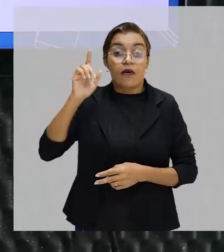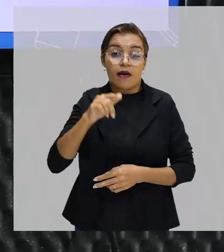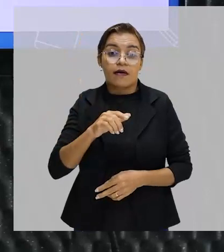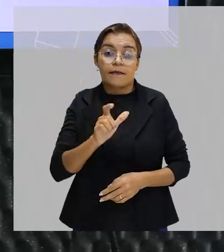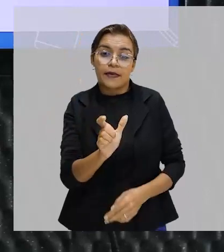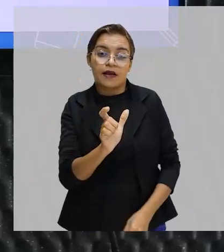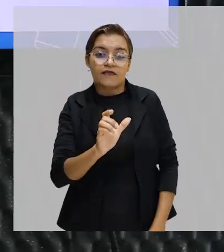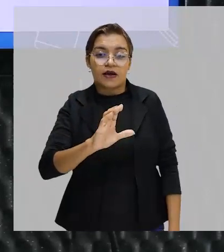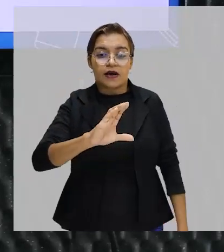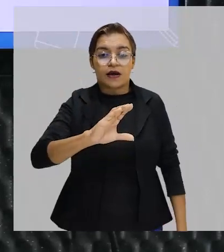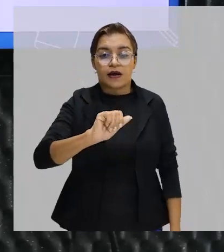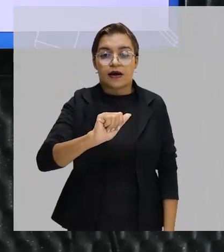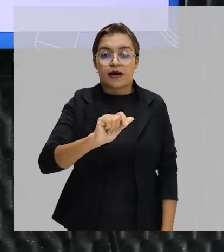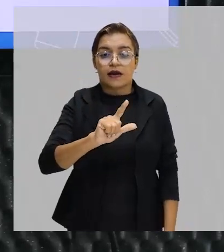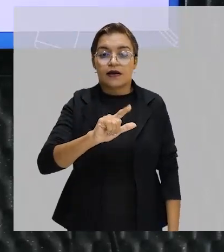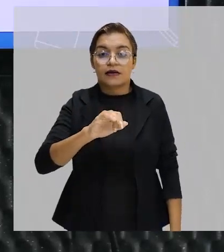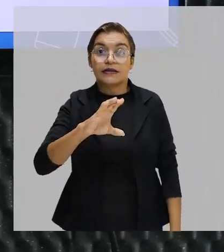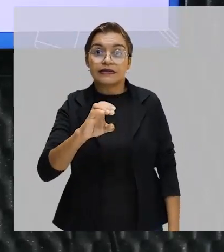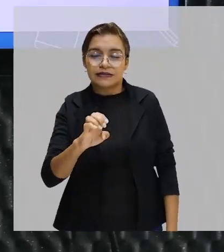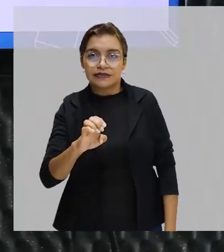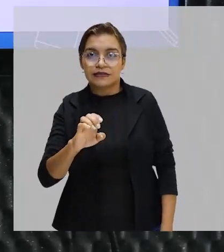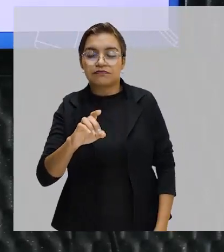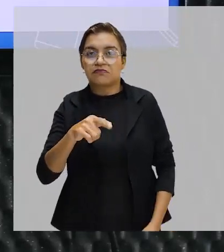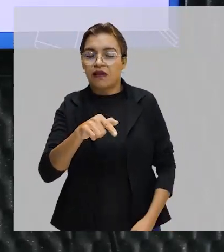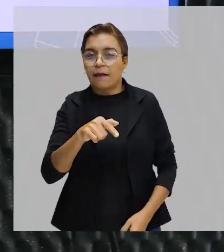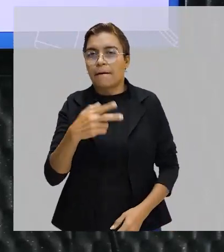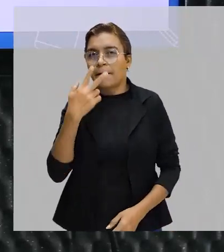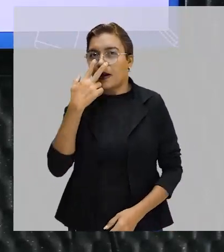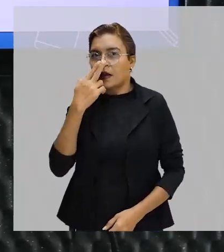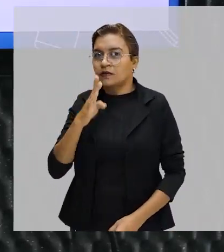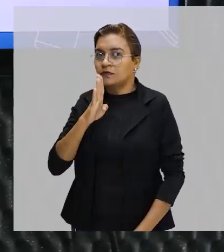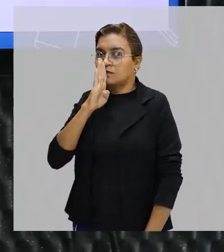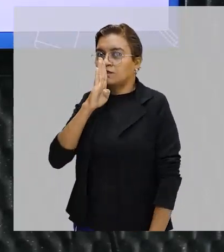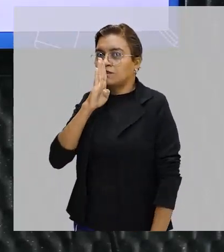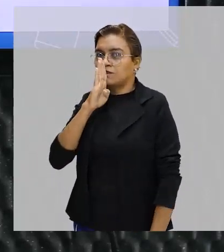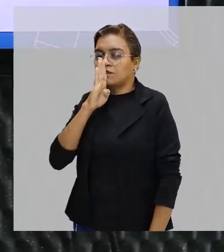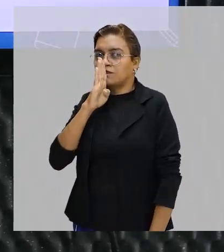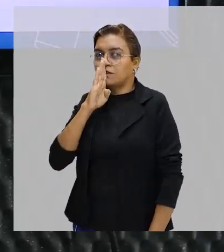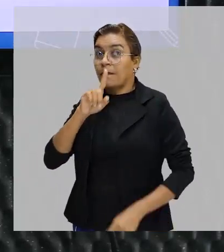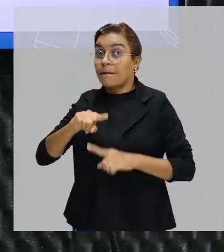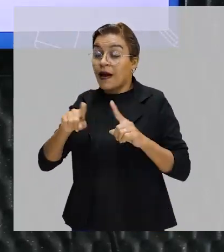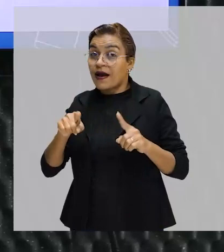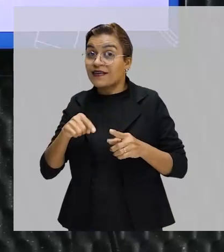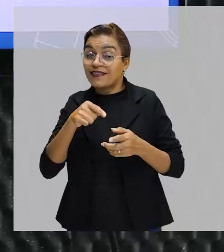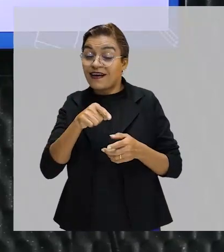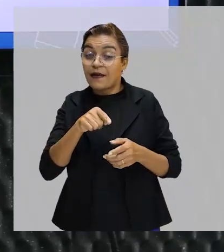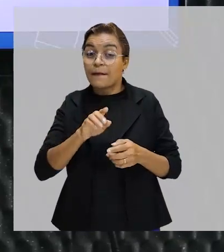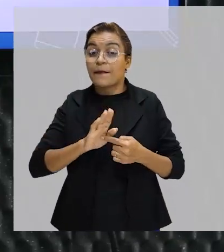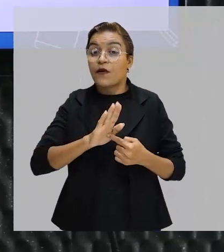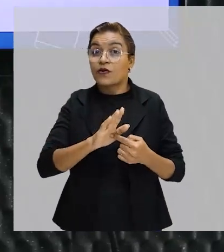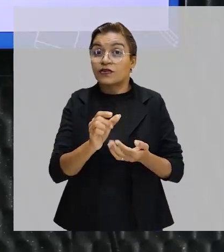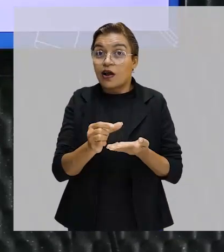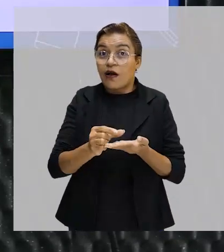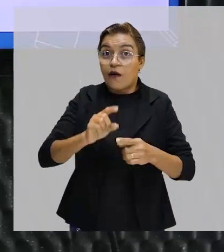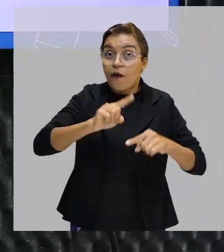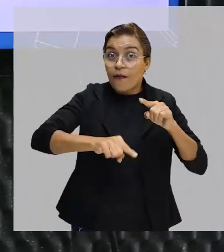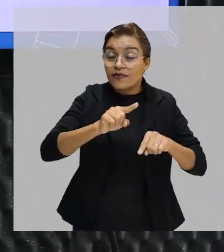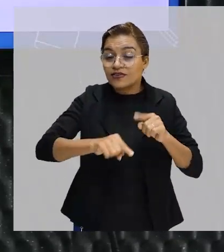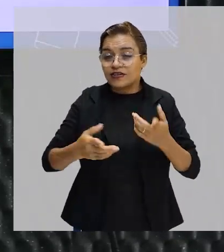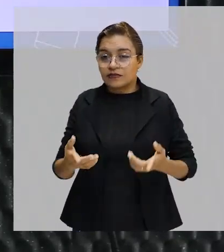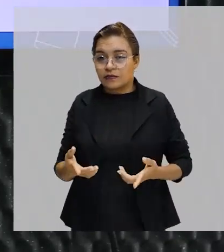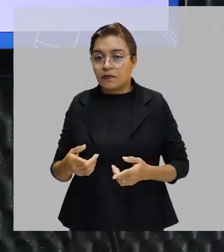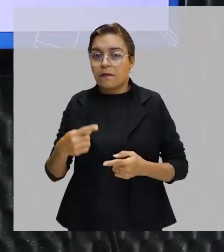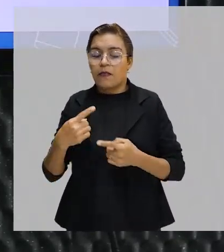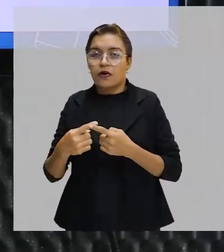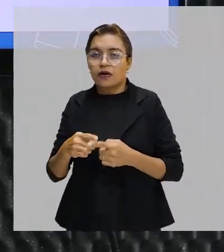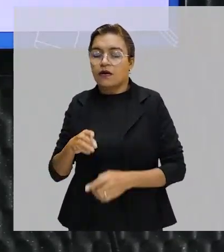cálice, que na verdade se referia a cálice de se calar, ficar mudo diante das barbaridades que aconteciam no